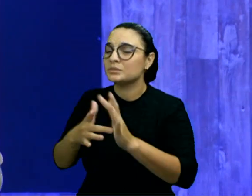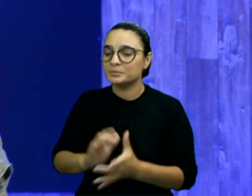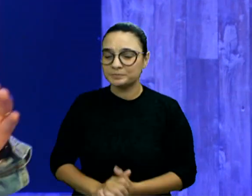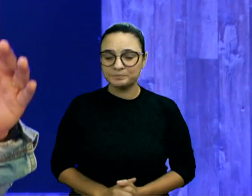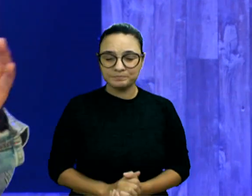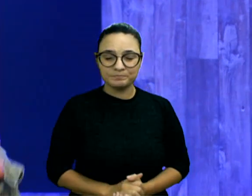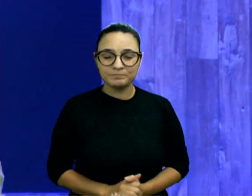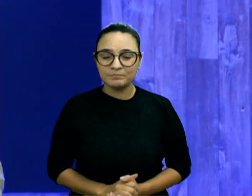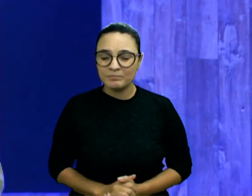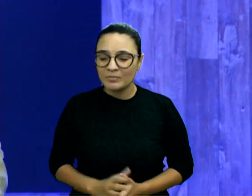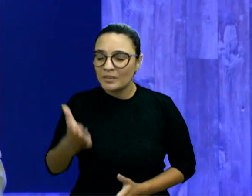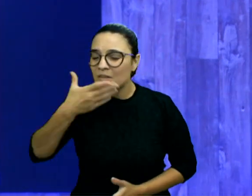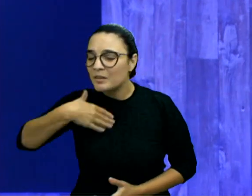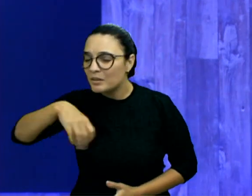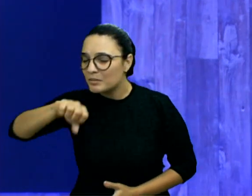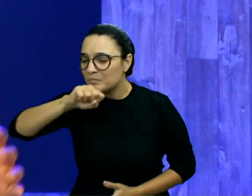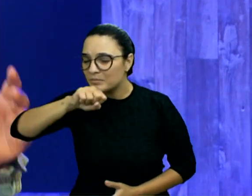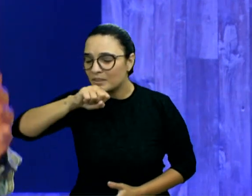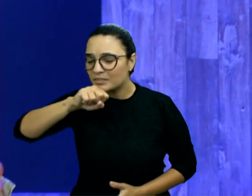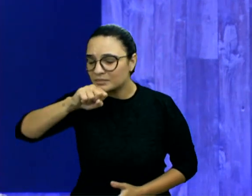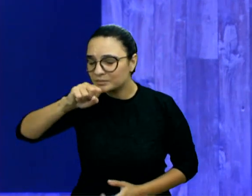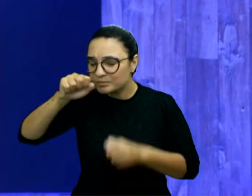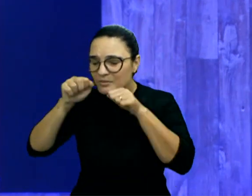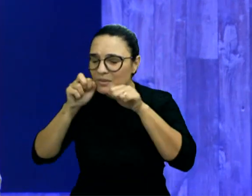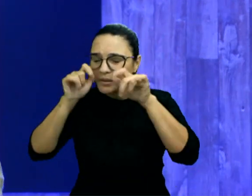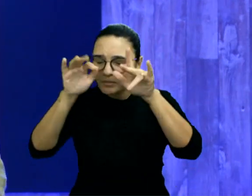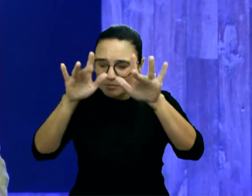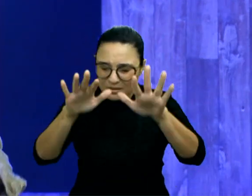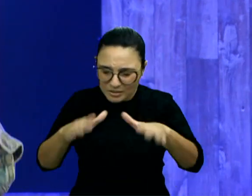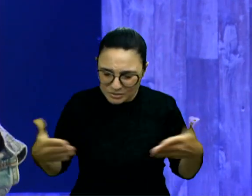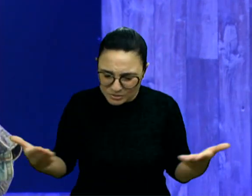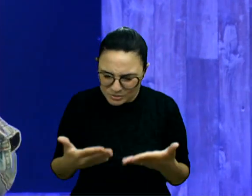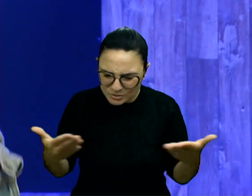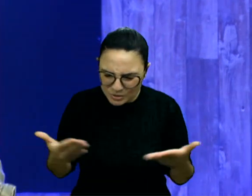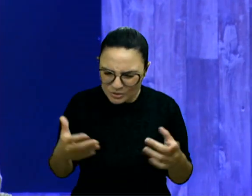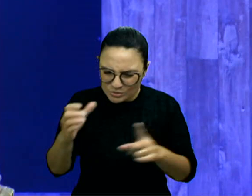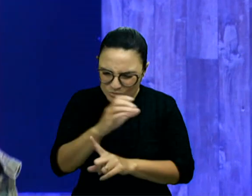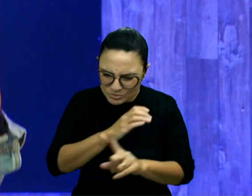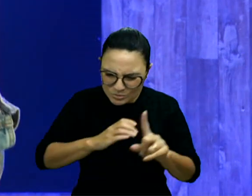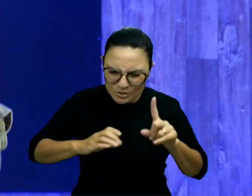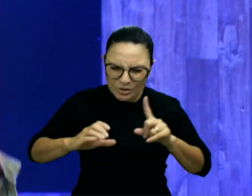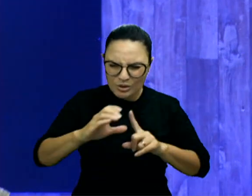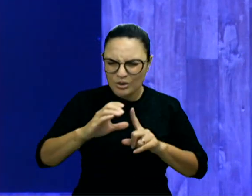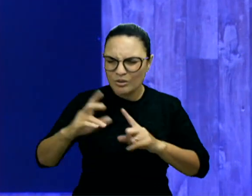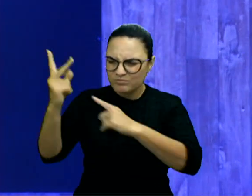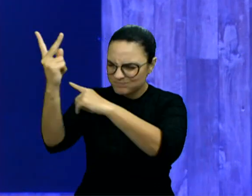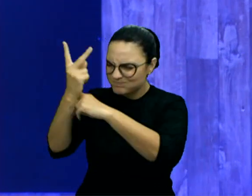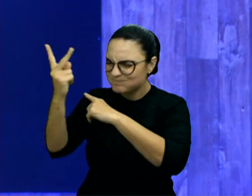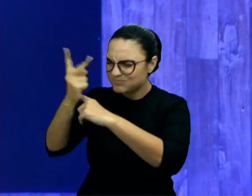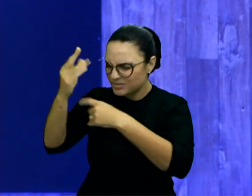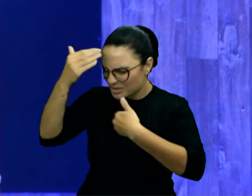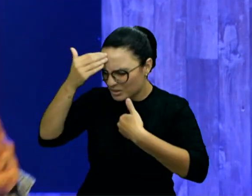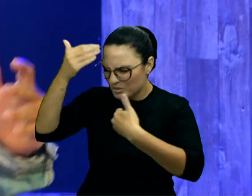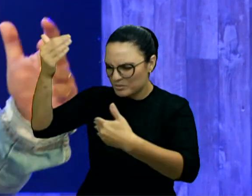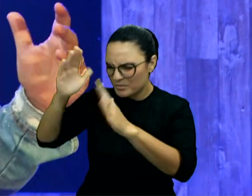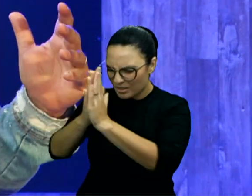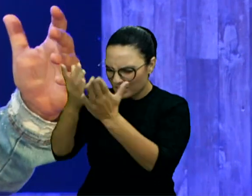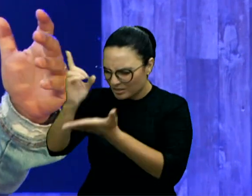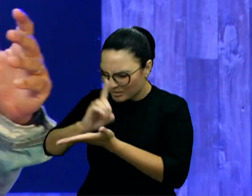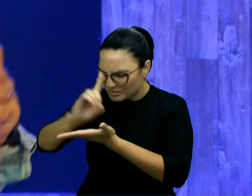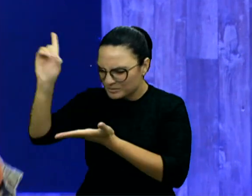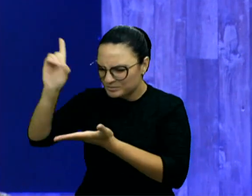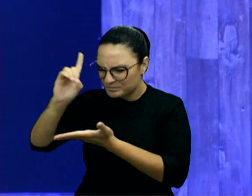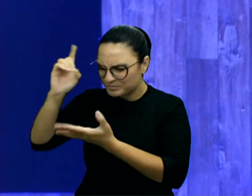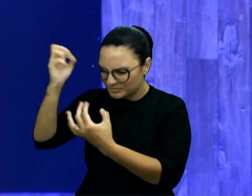Pai, abençoa a nossa noite, nós terminamos esse culto guardados por Ti. Obrigado pela Tua palavra, obrigado, Pai,